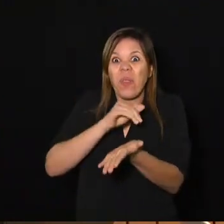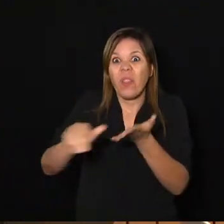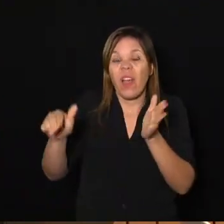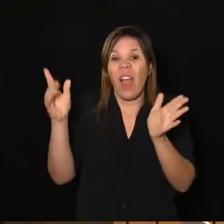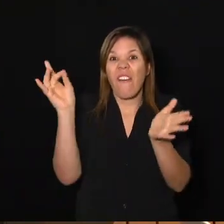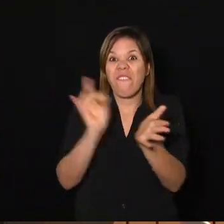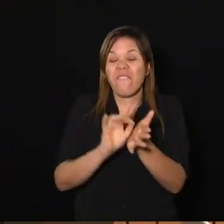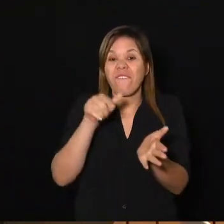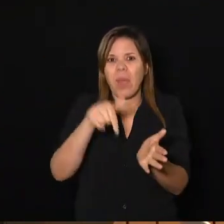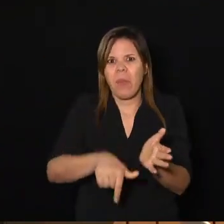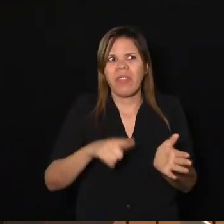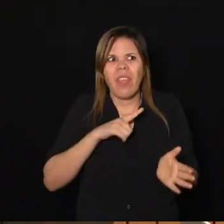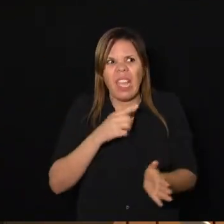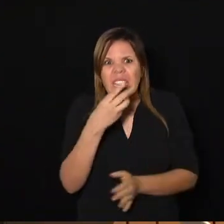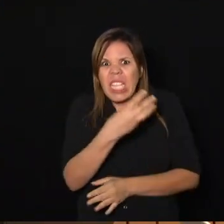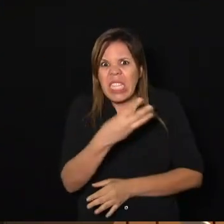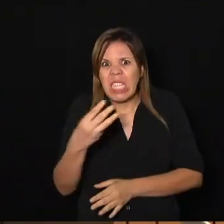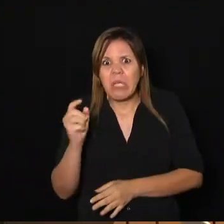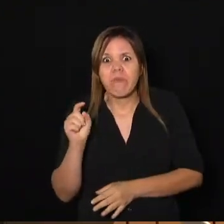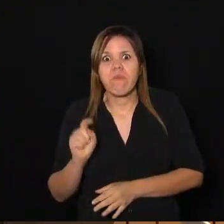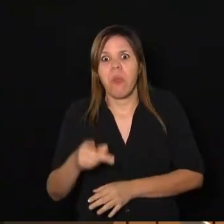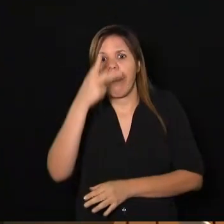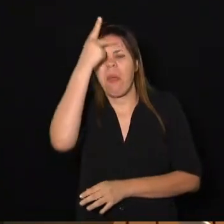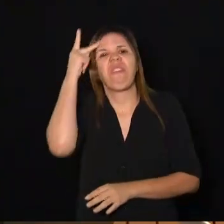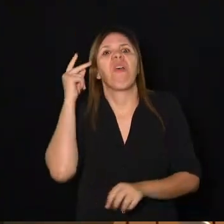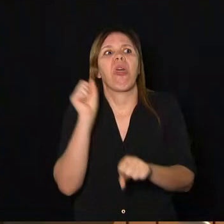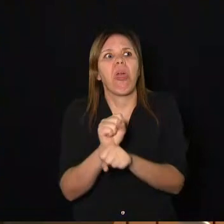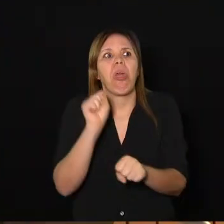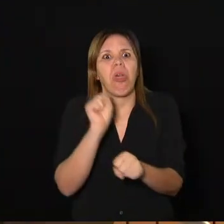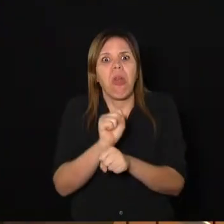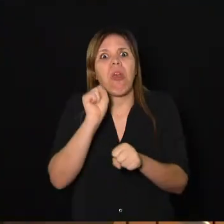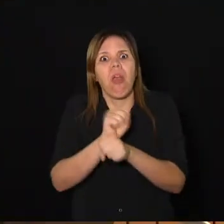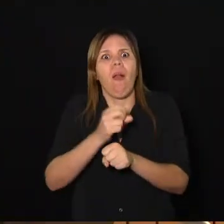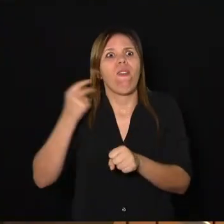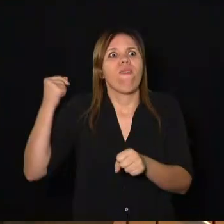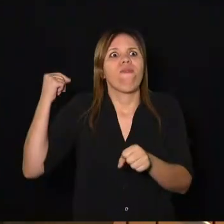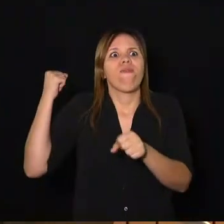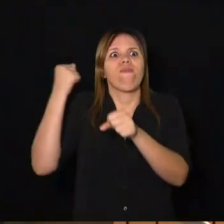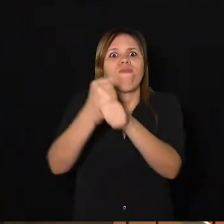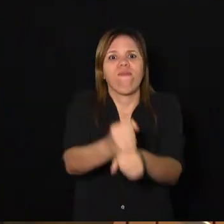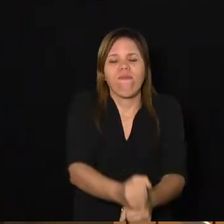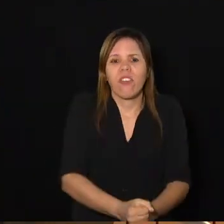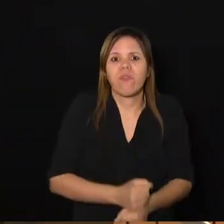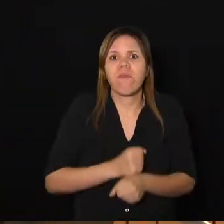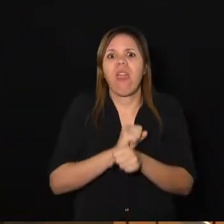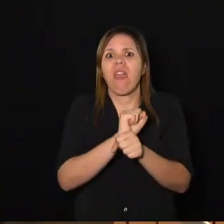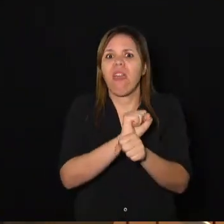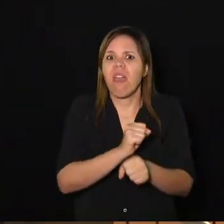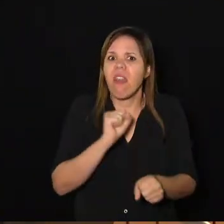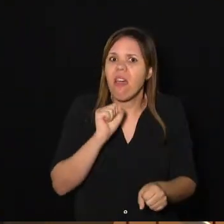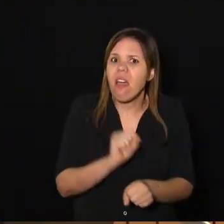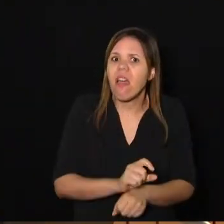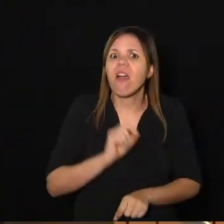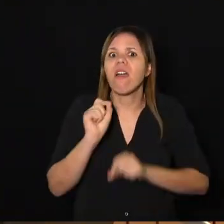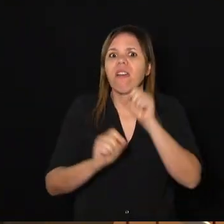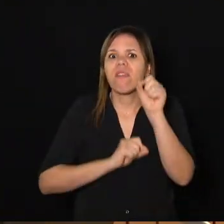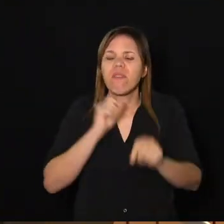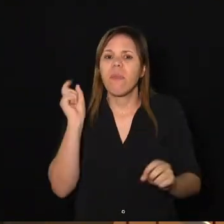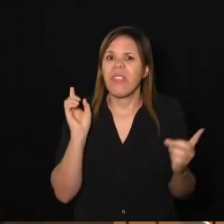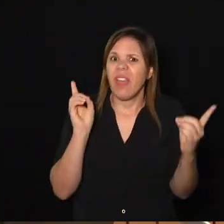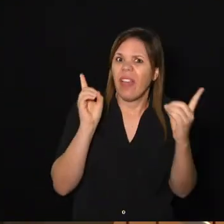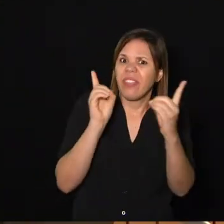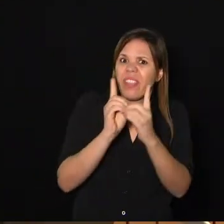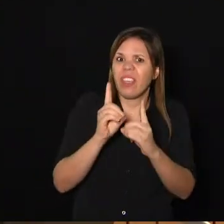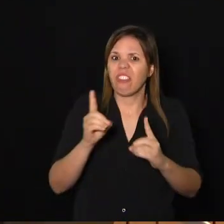mil pessoas na fila de espera está aqui escrito depois se alguém da oftalmologia quiser pegar 33 mil pessoas em fila de espera na cidade de